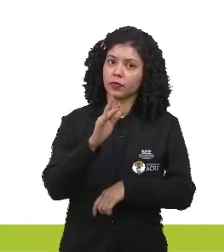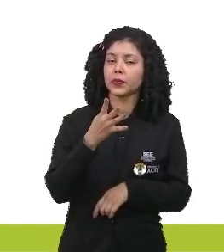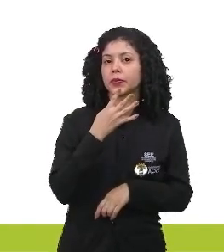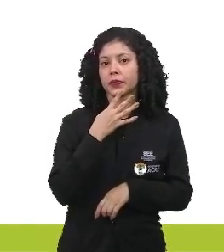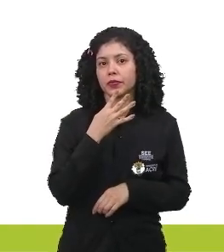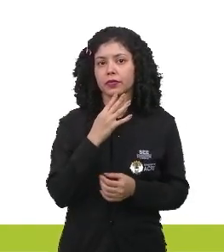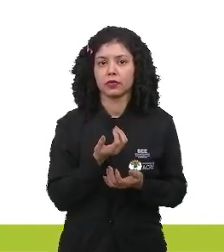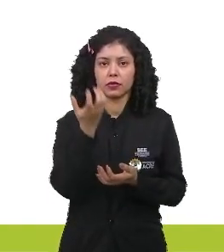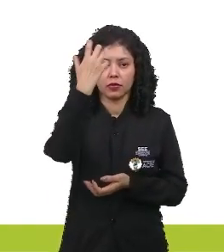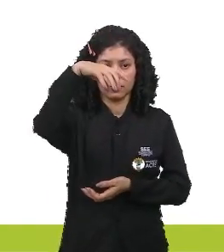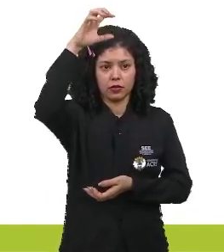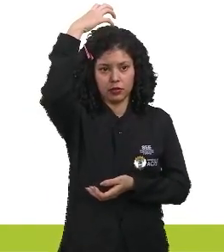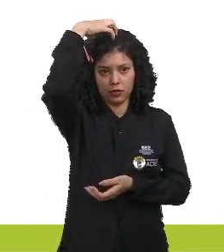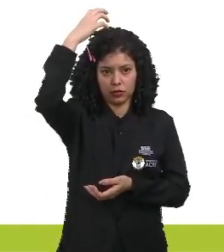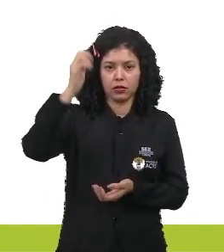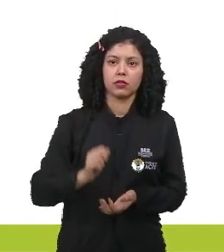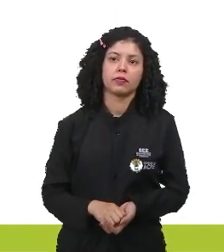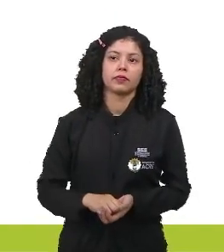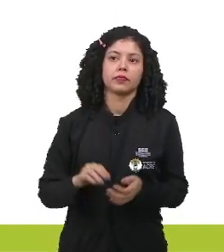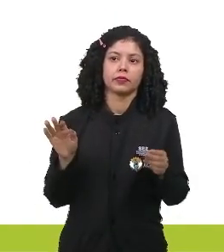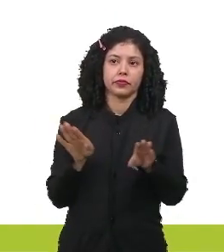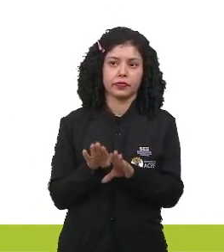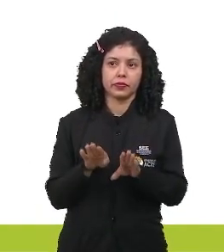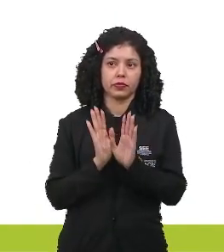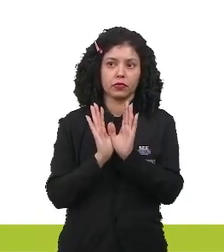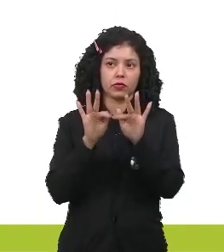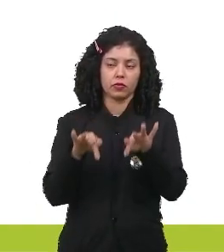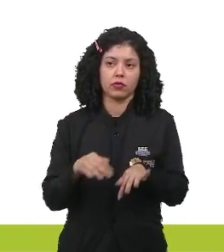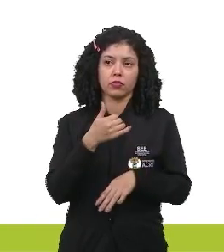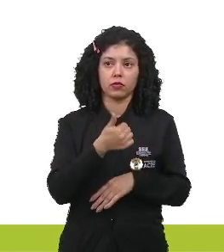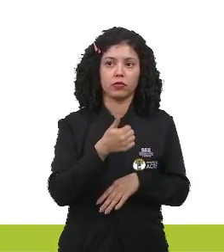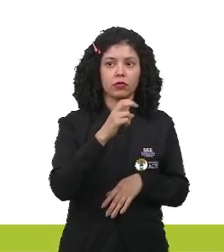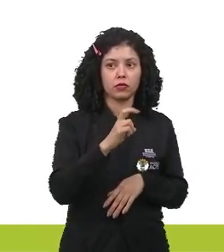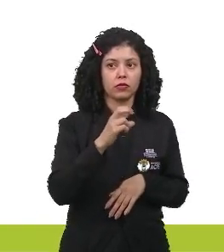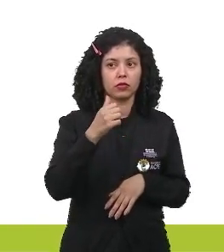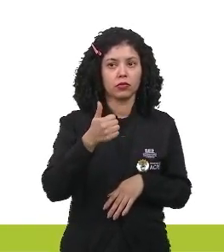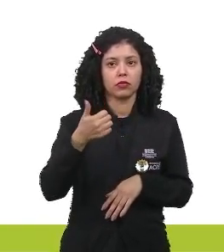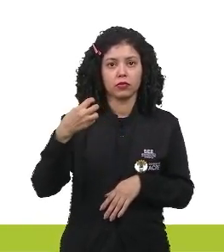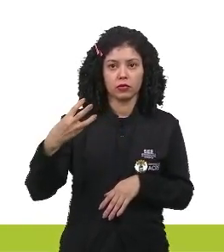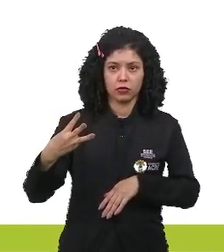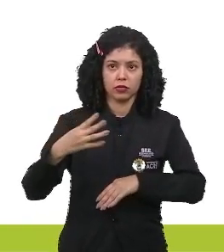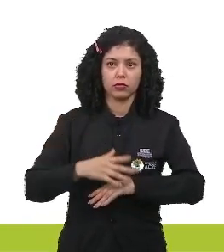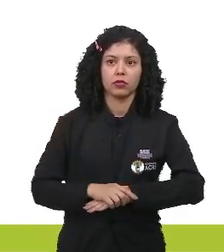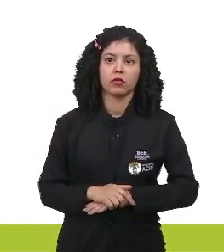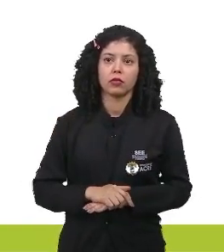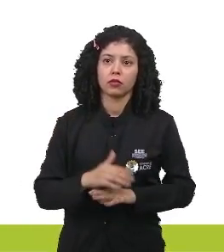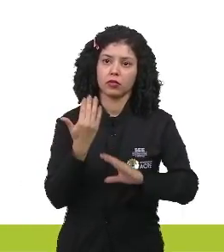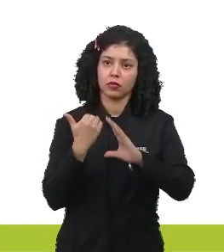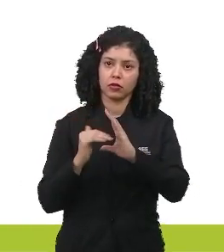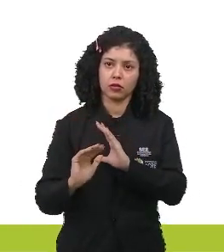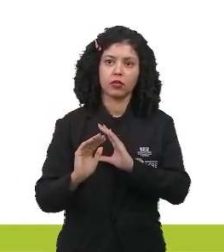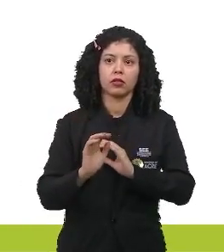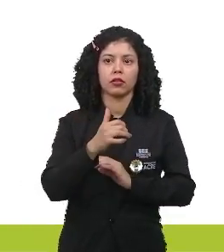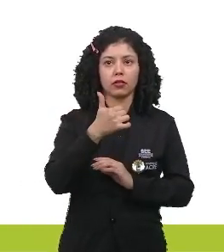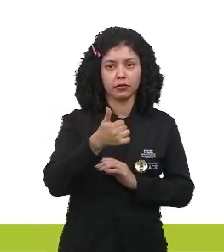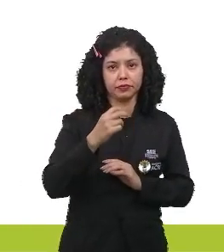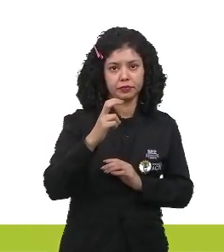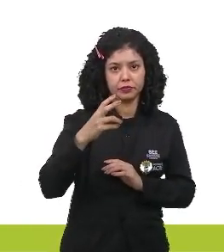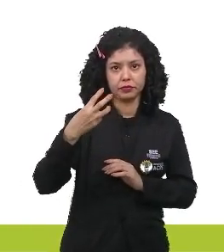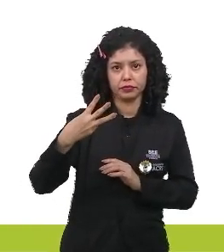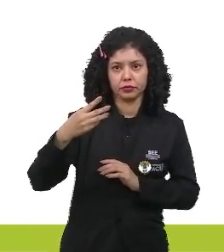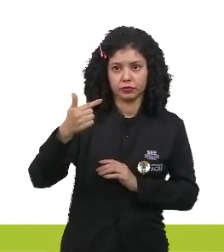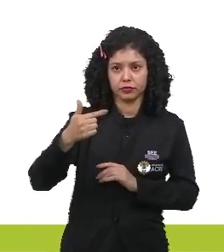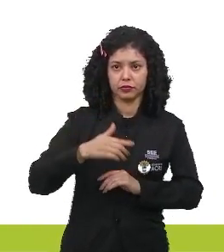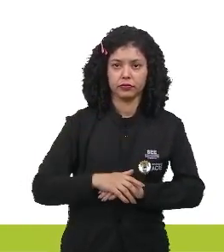conhece que é o príncipe então ele concluiu essa obra em 1513 ela foi publicada